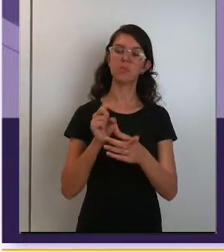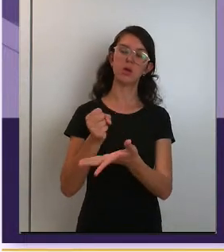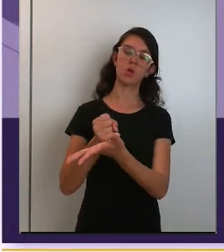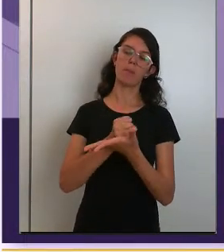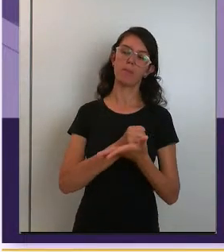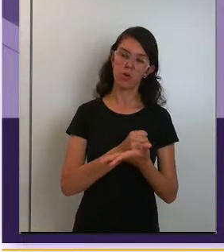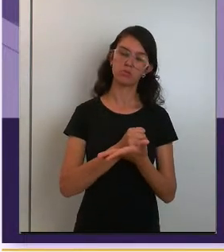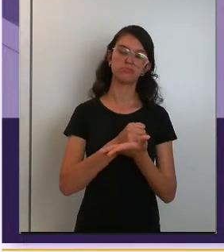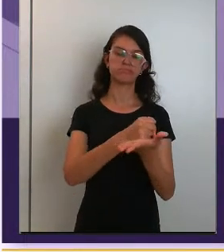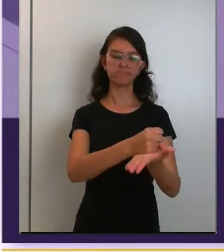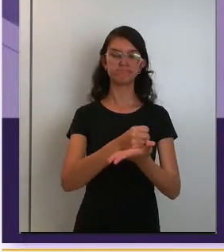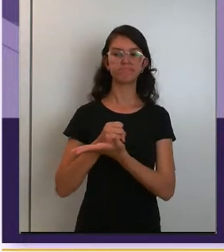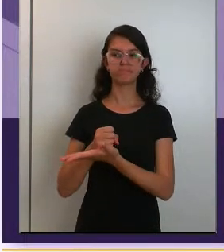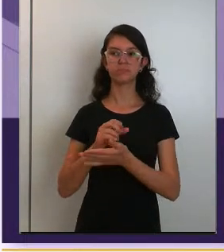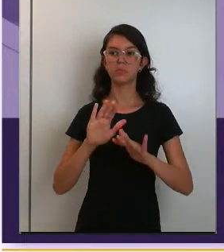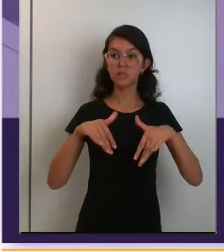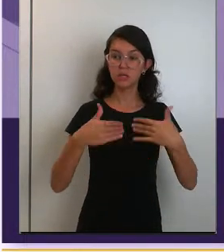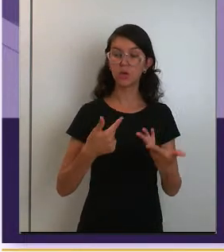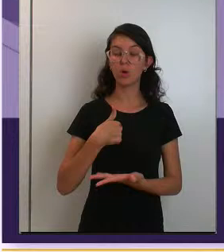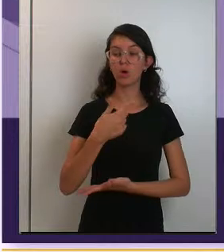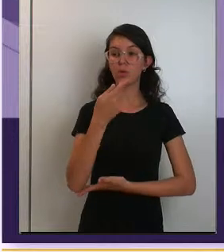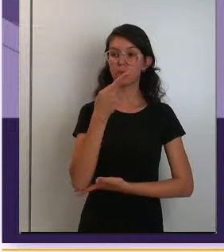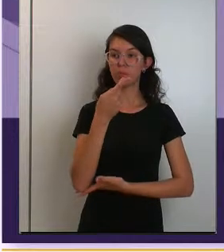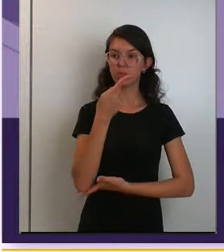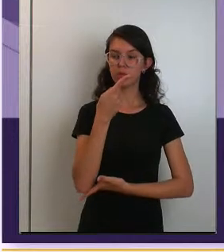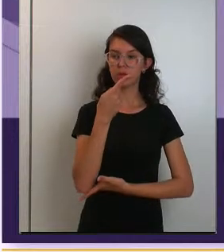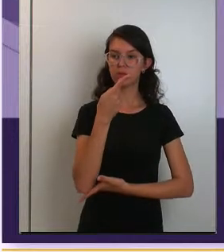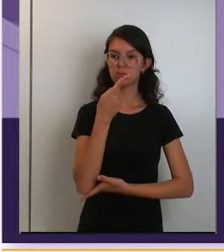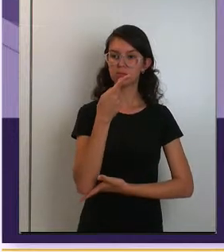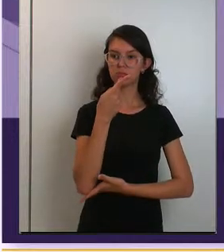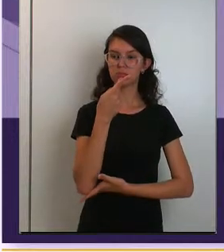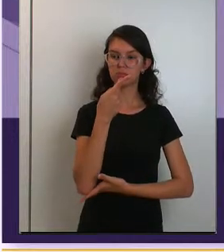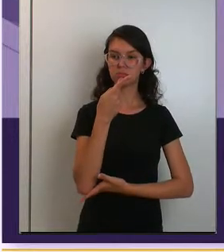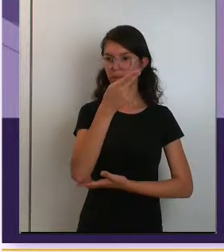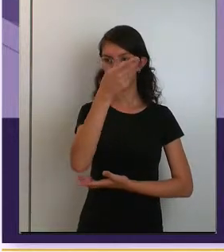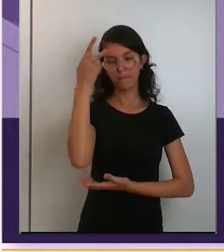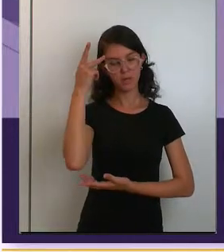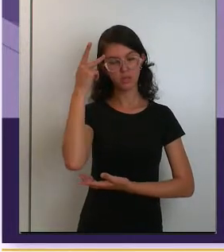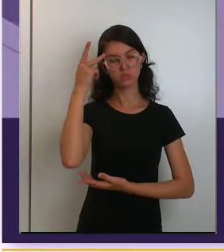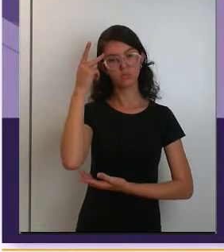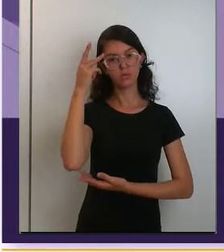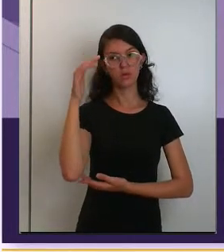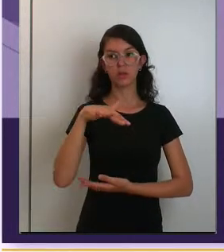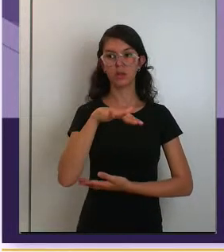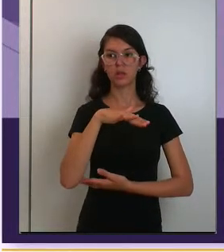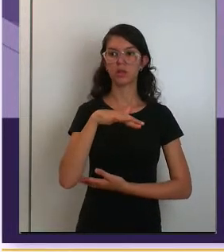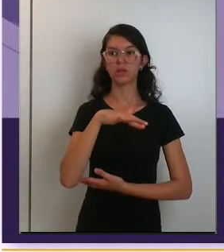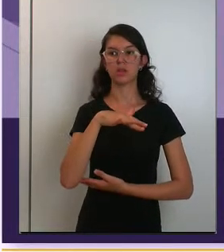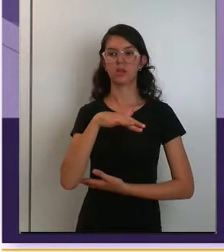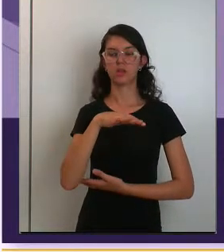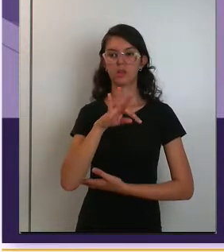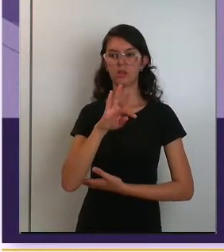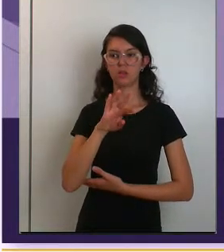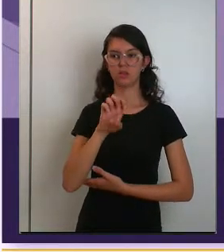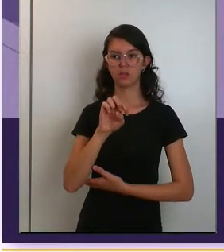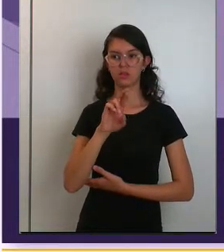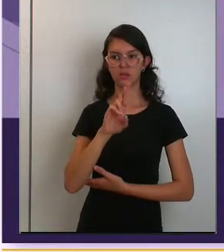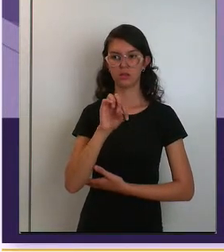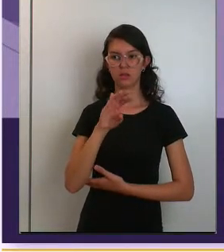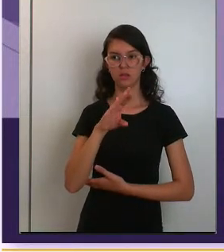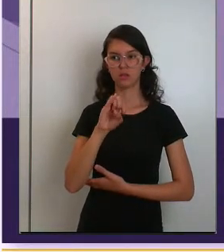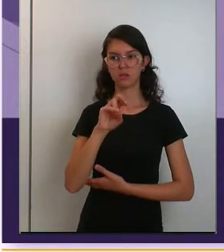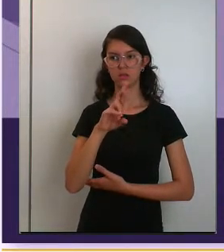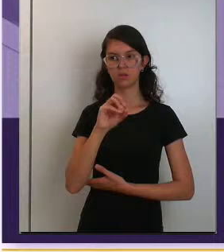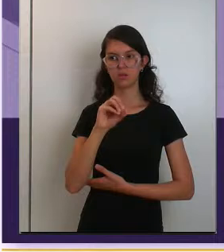colaboradores e colaboradoras. E aí eu falo, as pessoas que atuam como terceiros e não como os empregados e